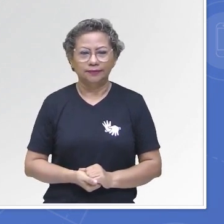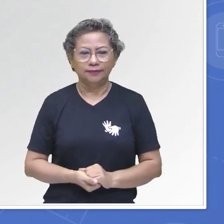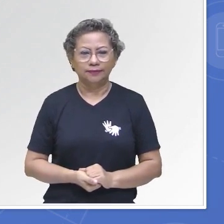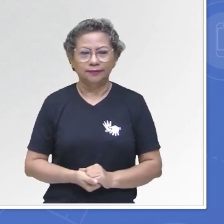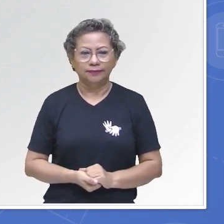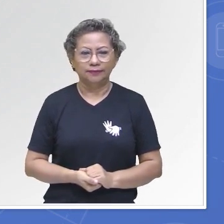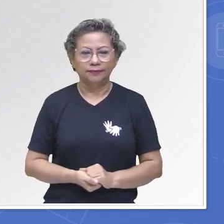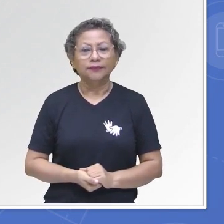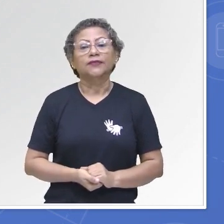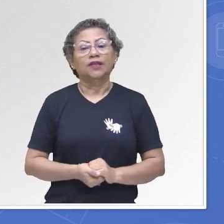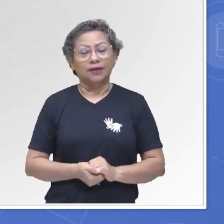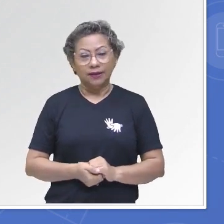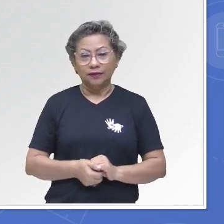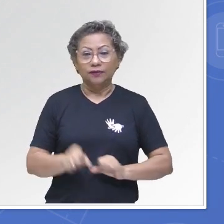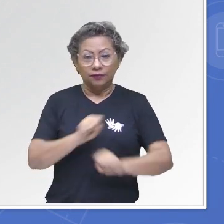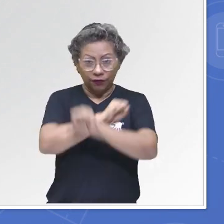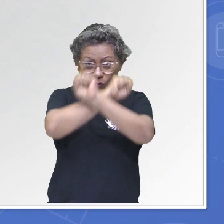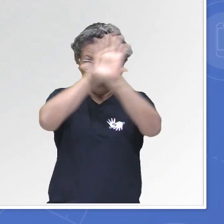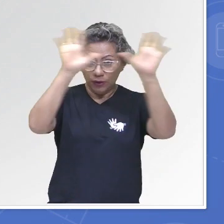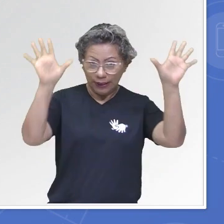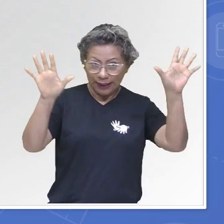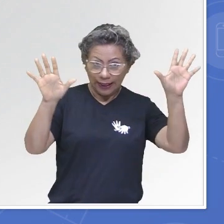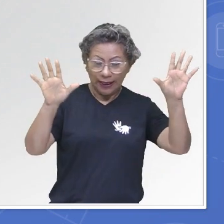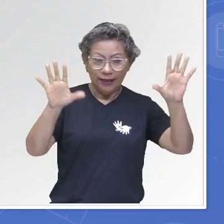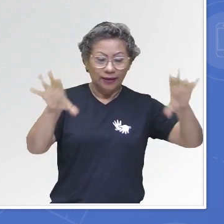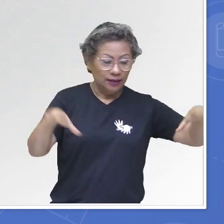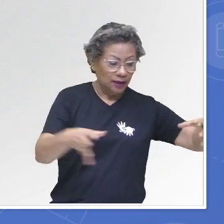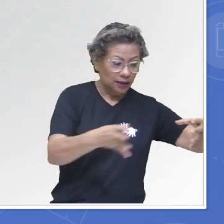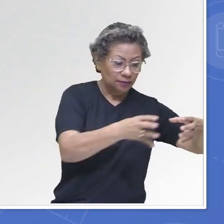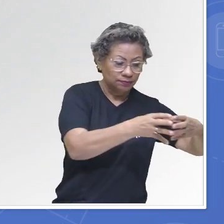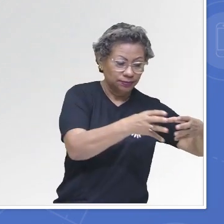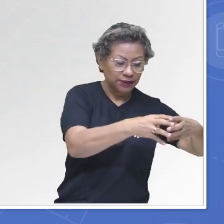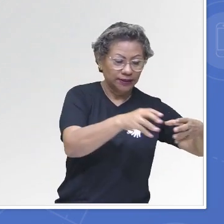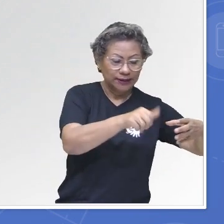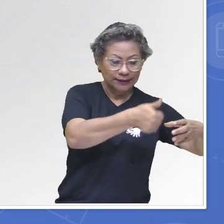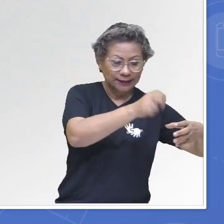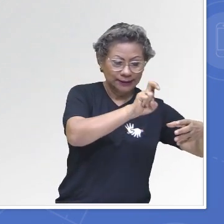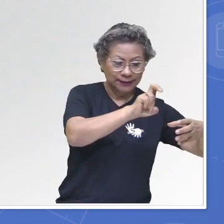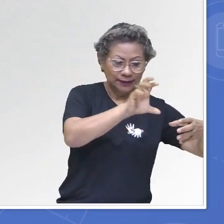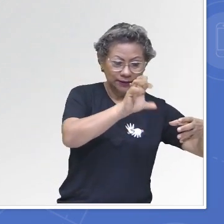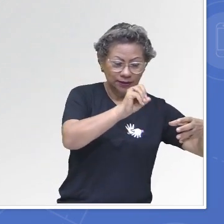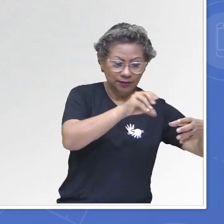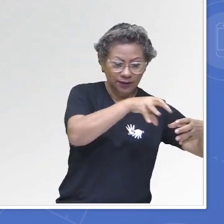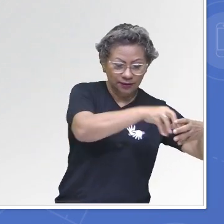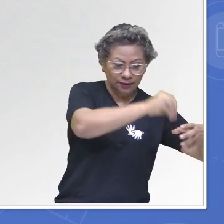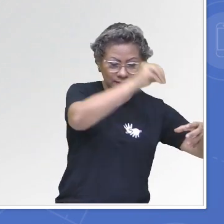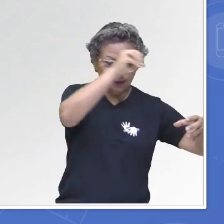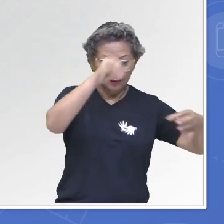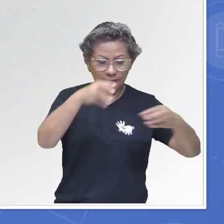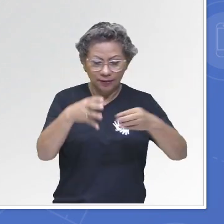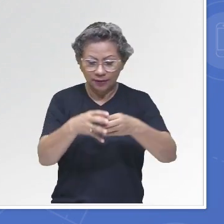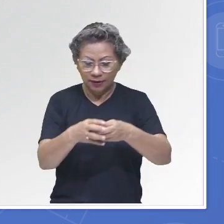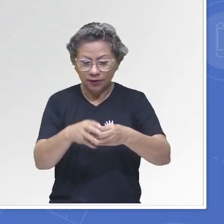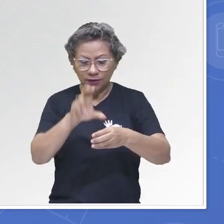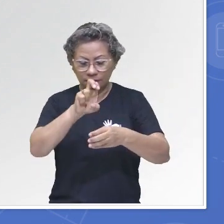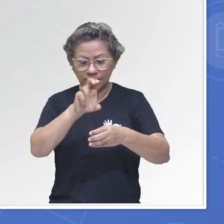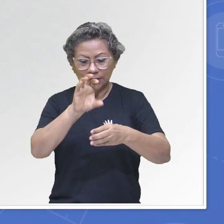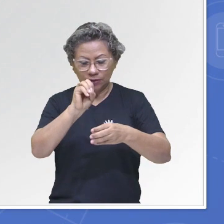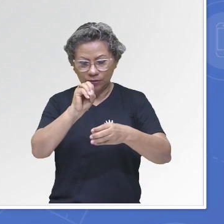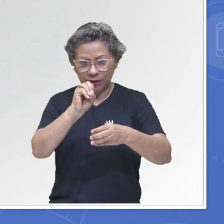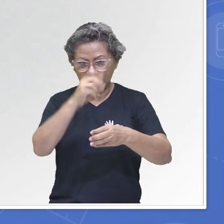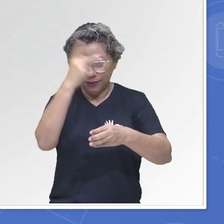Então ficou claro aí, né? A população da empresa, os 150, para coletar as informações, você pega uma amostra aí de apenas 50